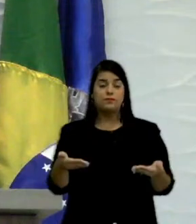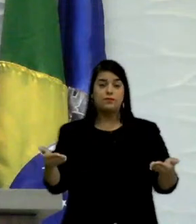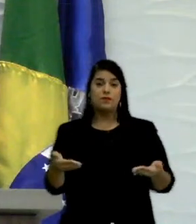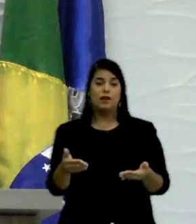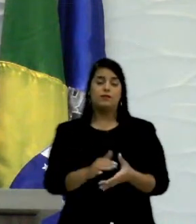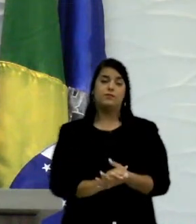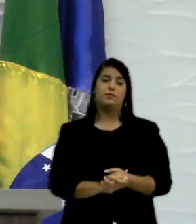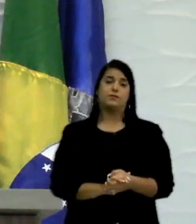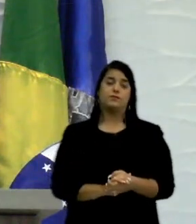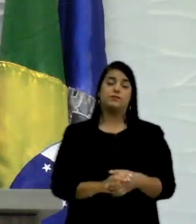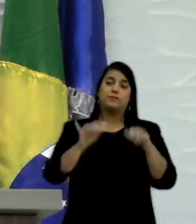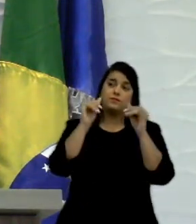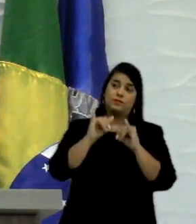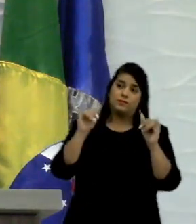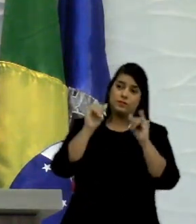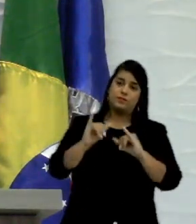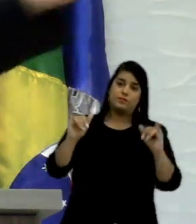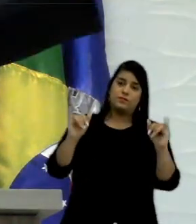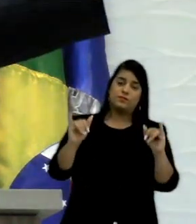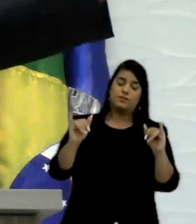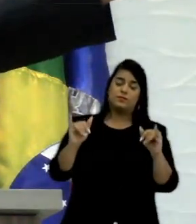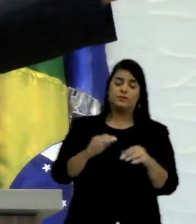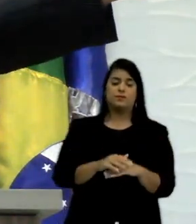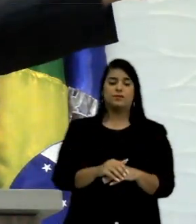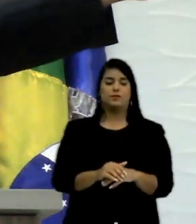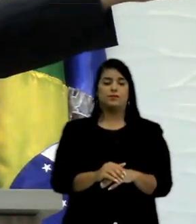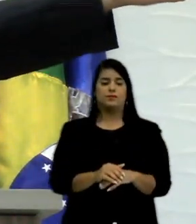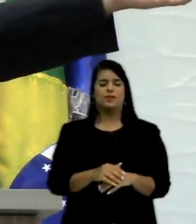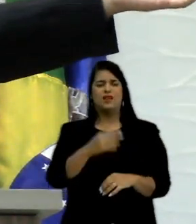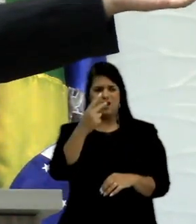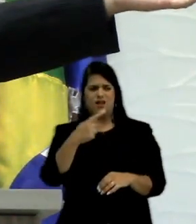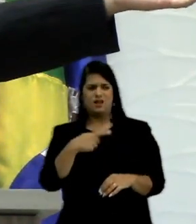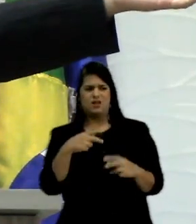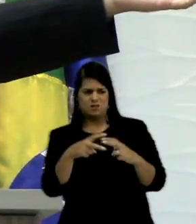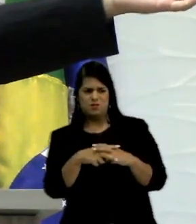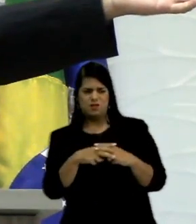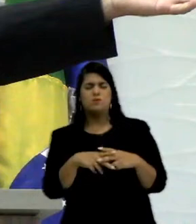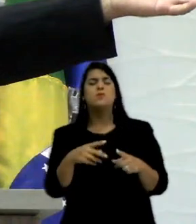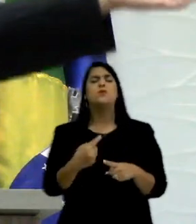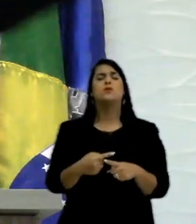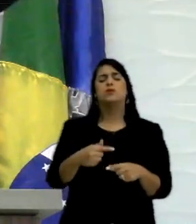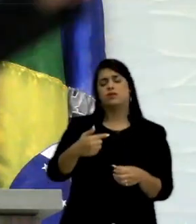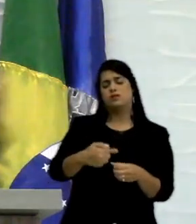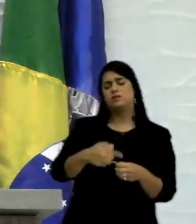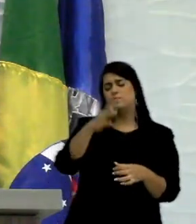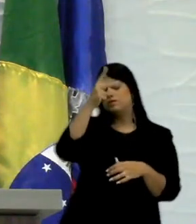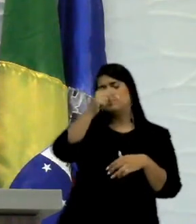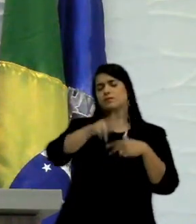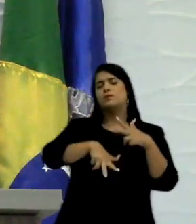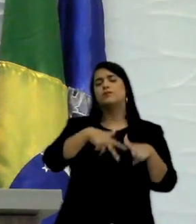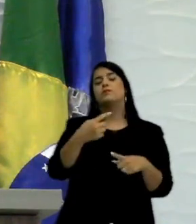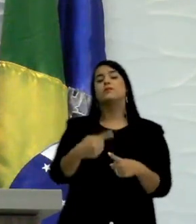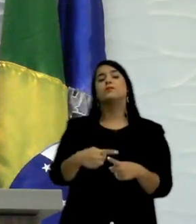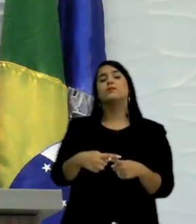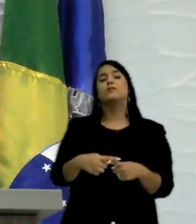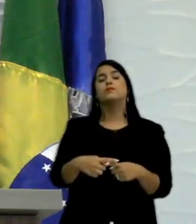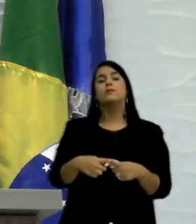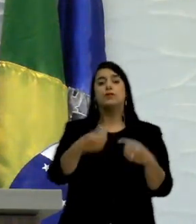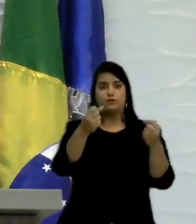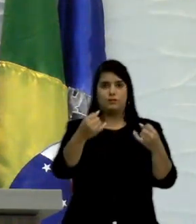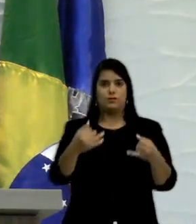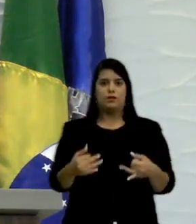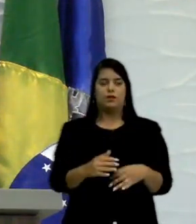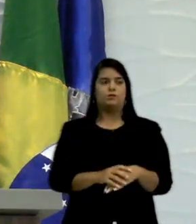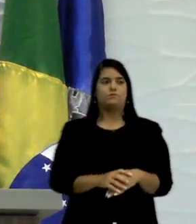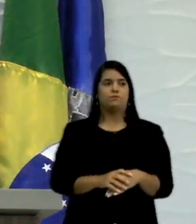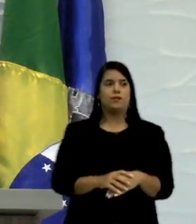vou dizer... Ô, Reinaldo, e tu briga tanto? Por quê, em São Bento? Por que tu briga tanto? Eu brigo para aqueles povos